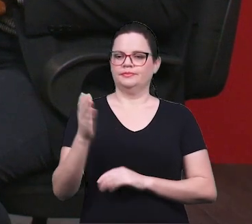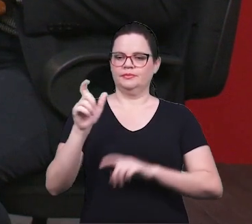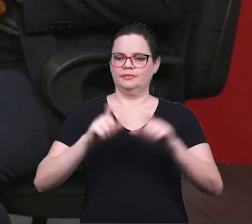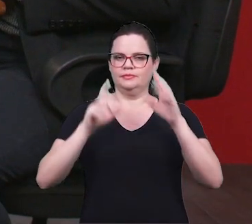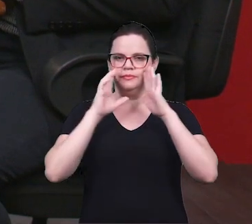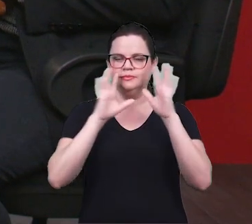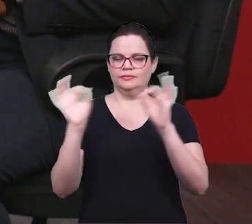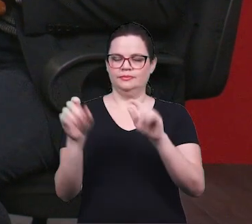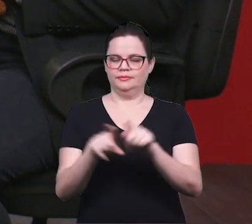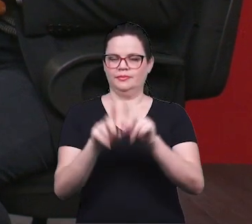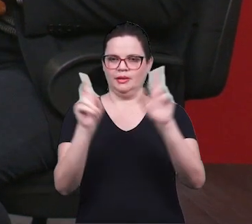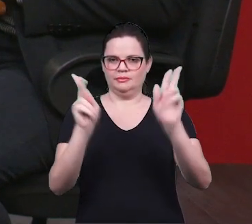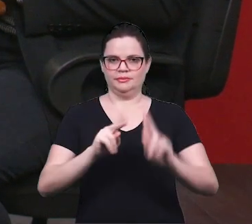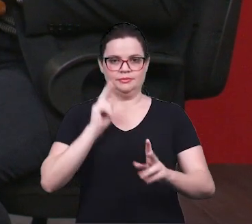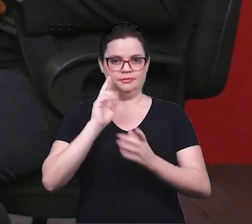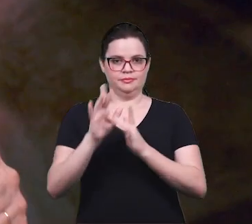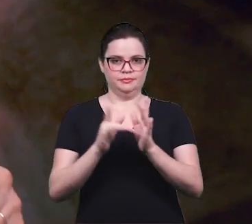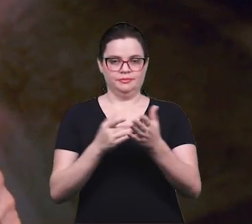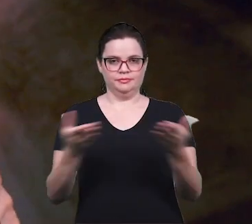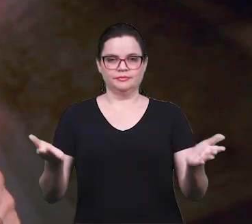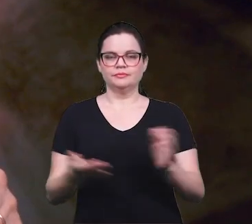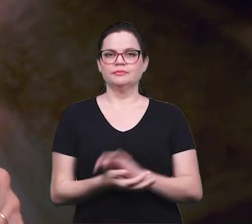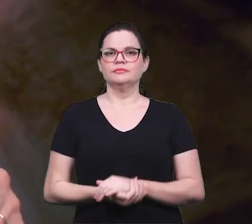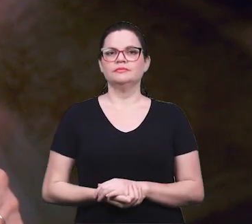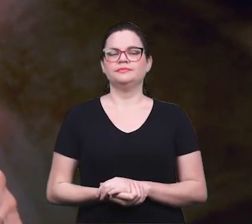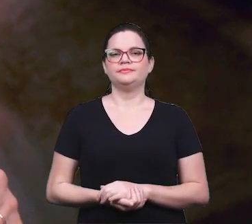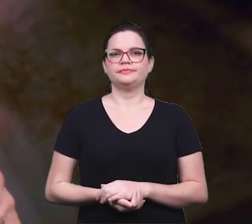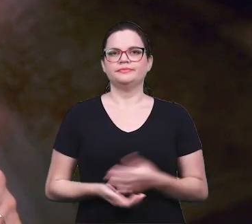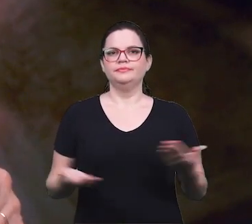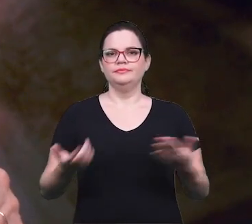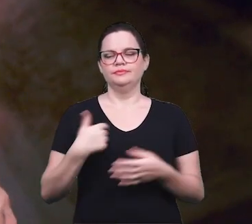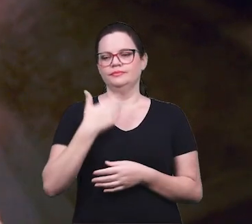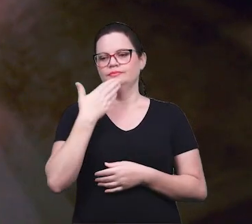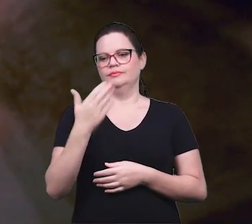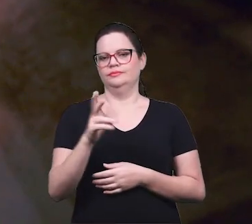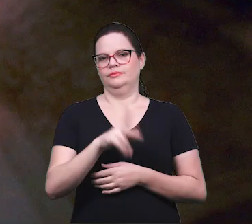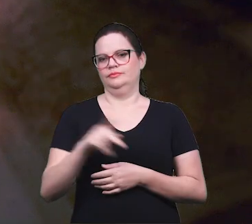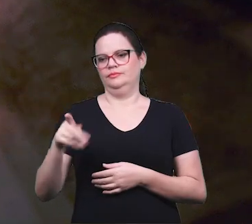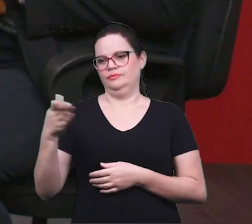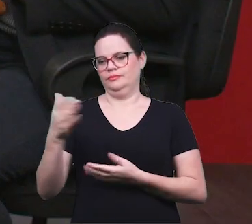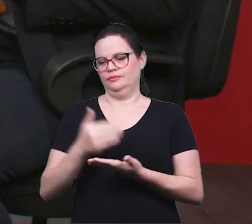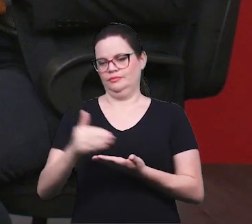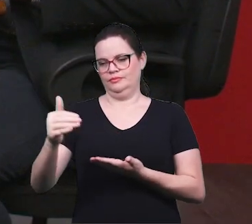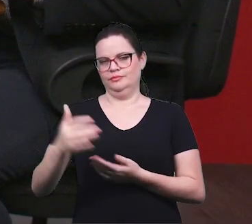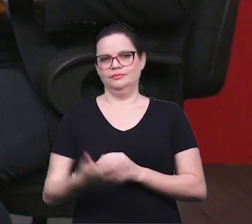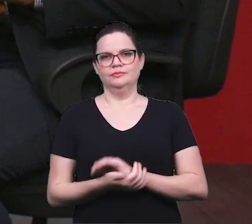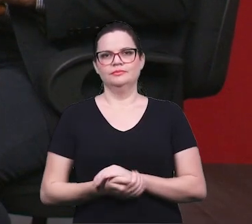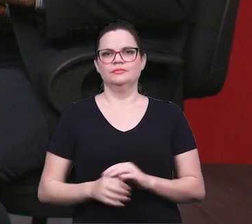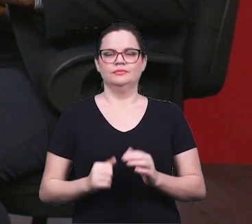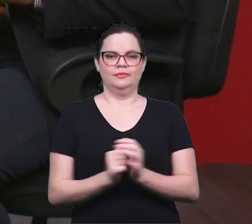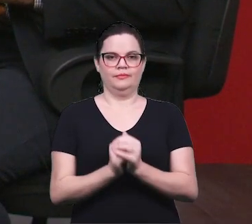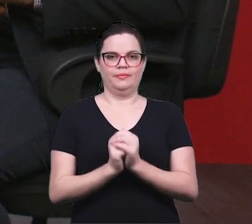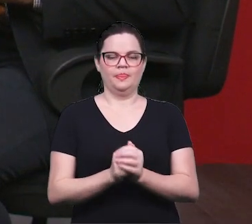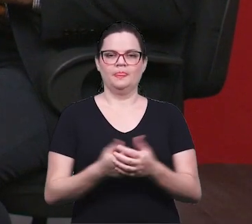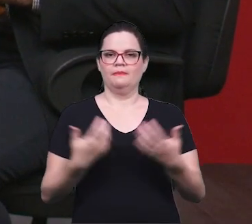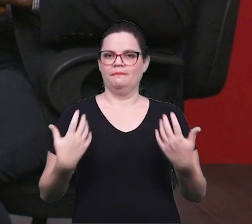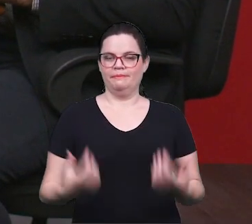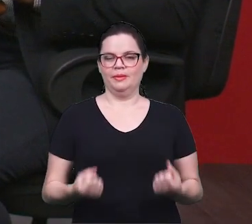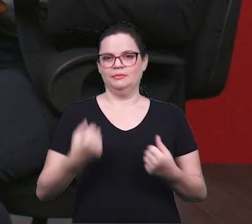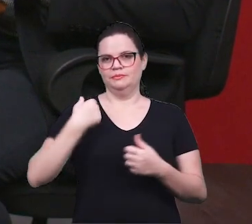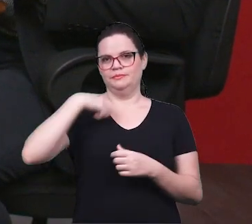todos. E já vou passar a palavra ao professor Vinícius. Amém. Bom, vamos